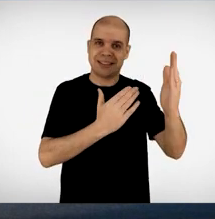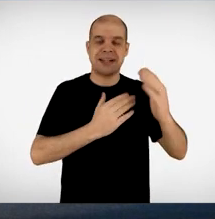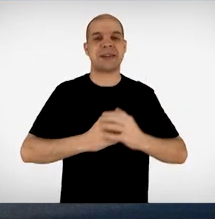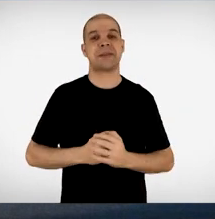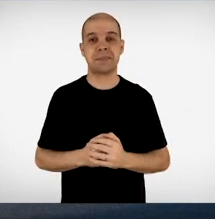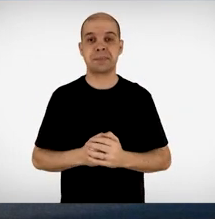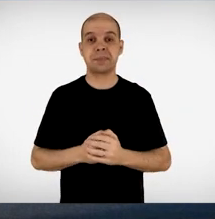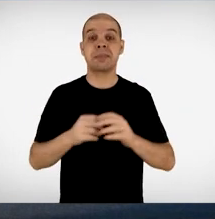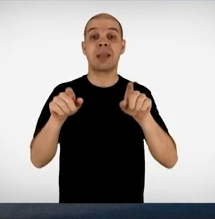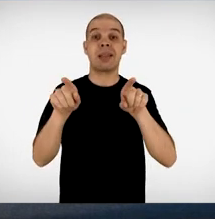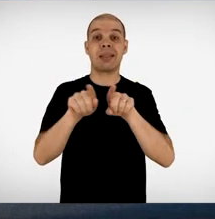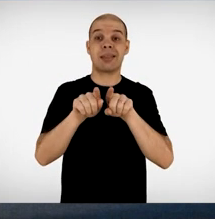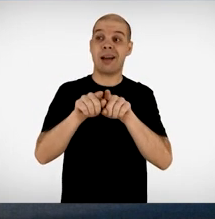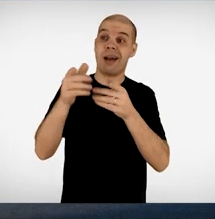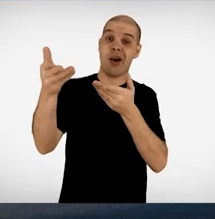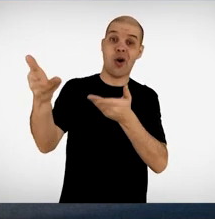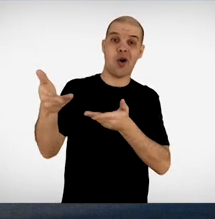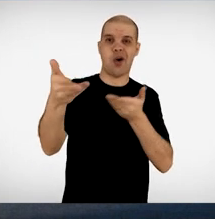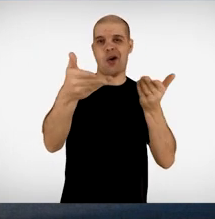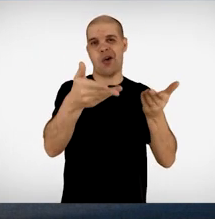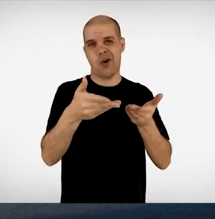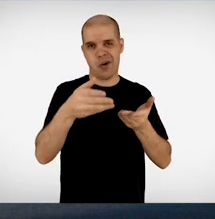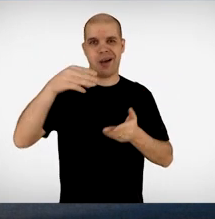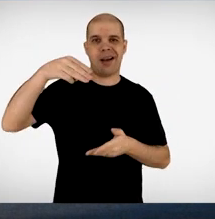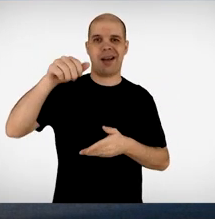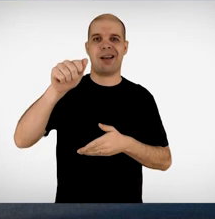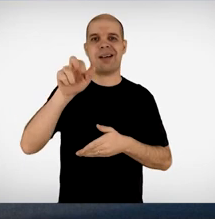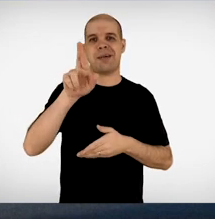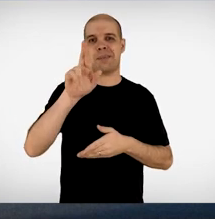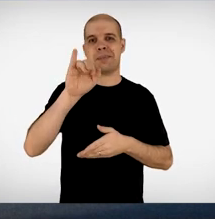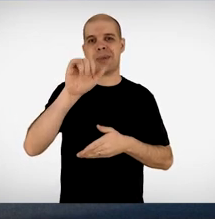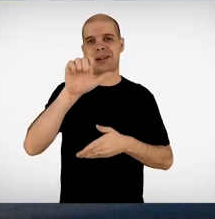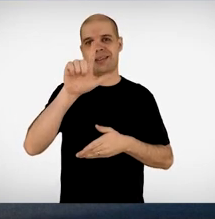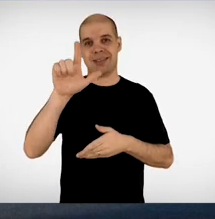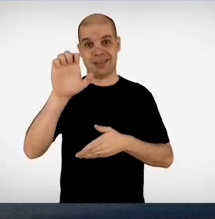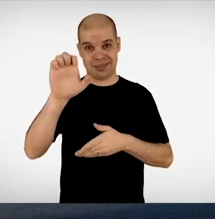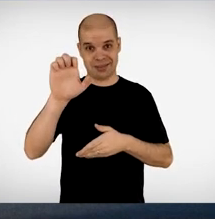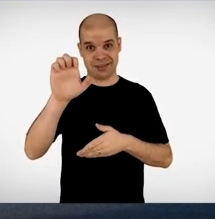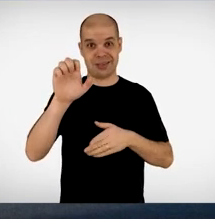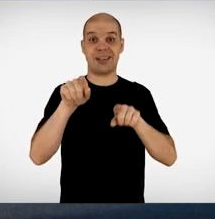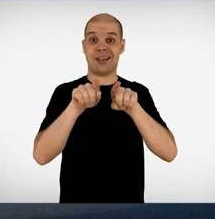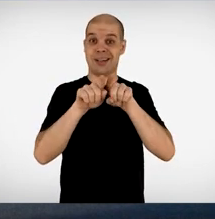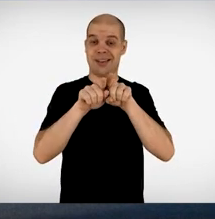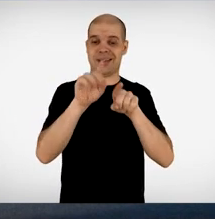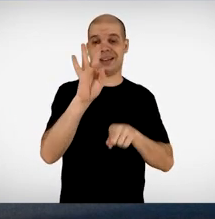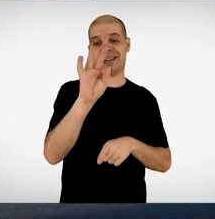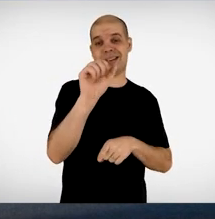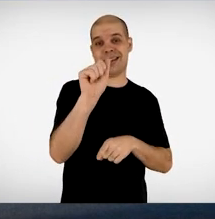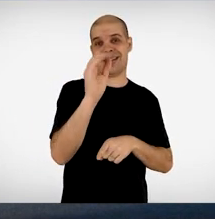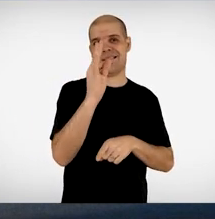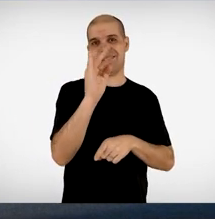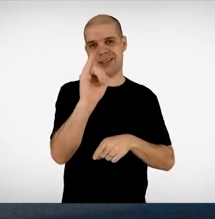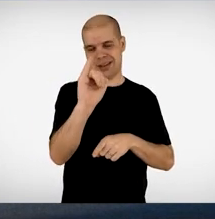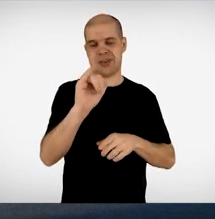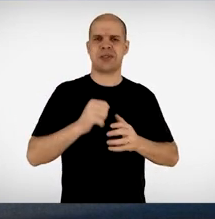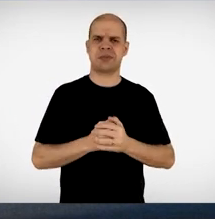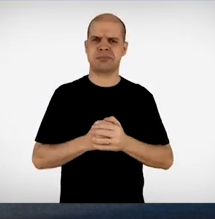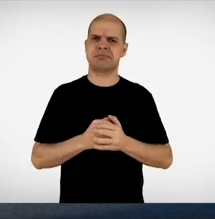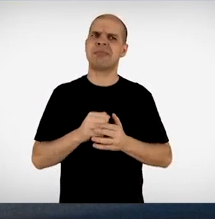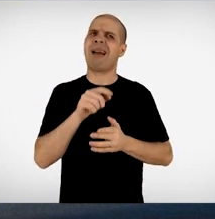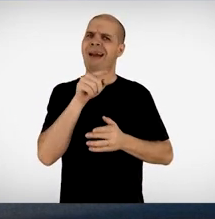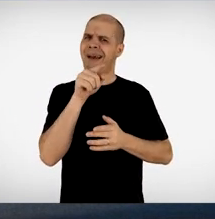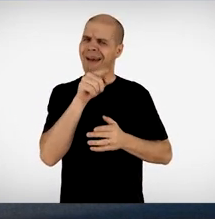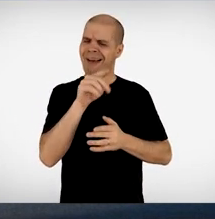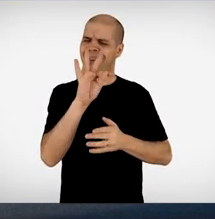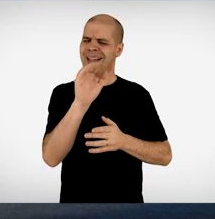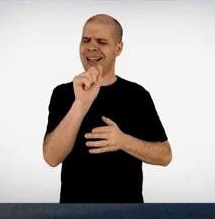na programação. E agradecer principalmente a presença da Marielle Kellerman e da Tati Bernardi.